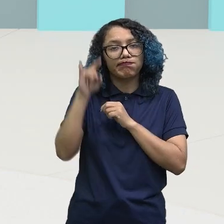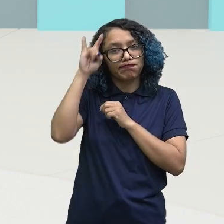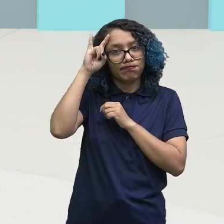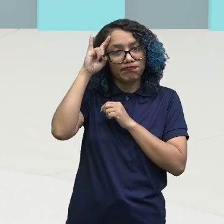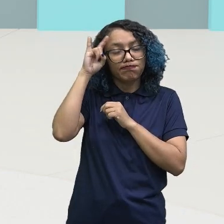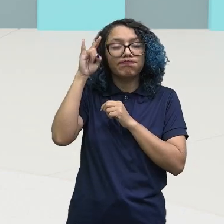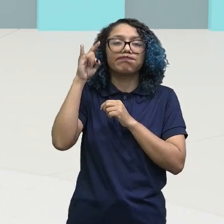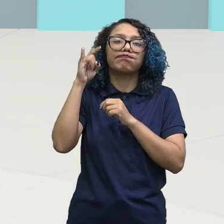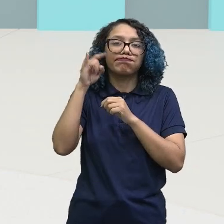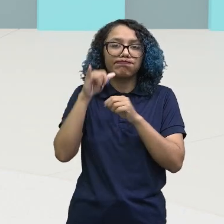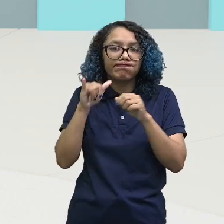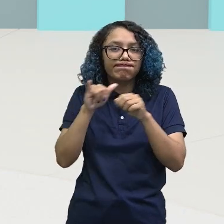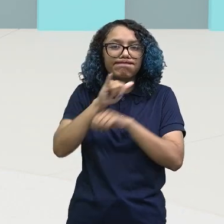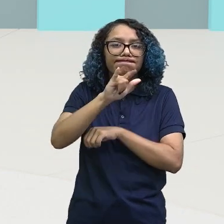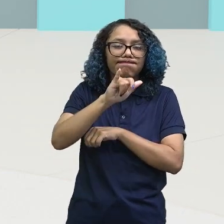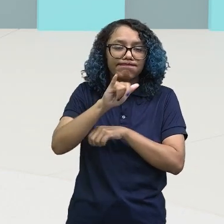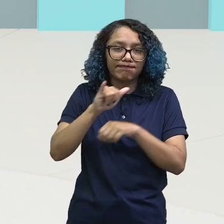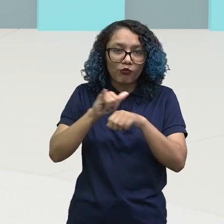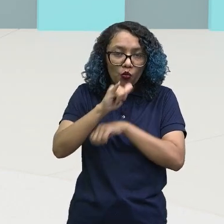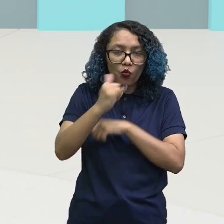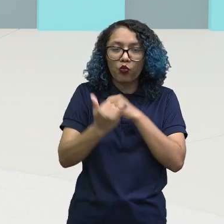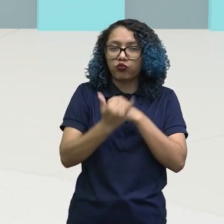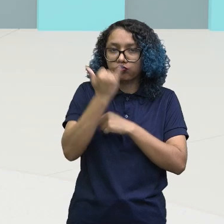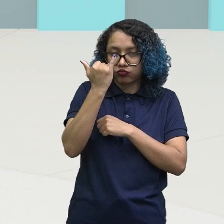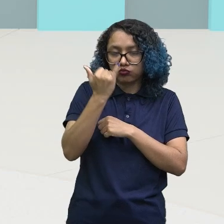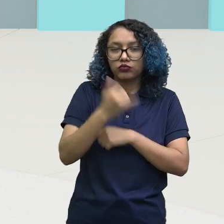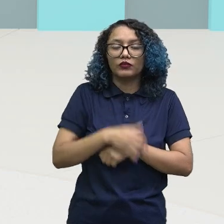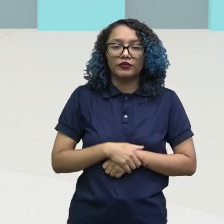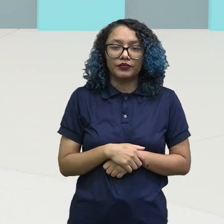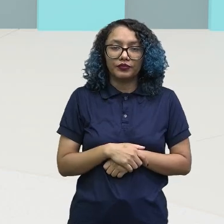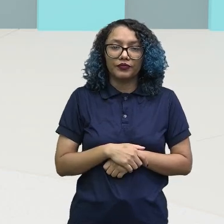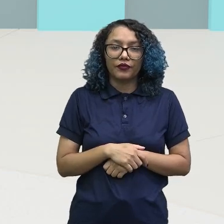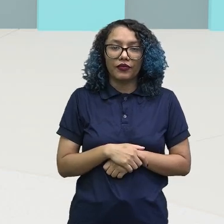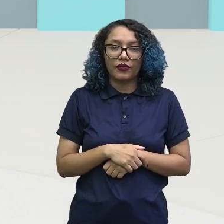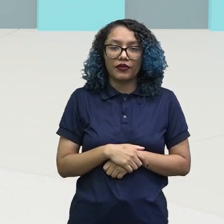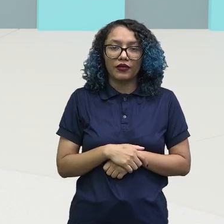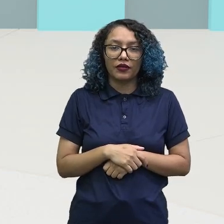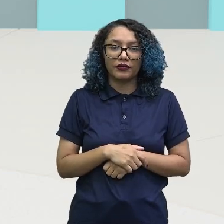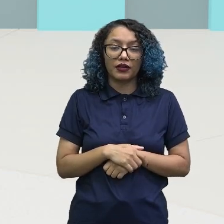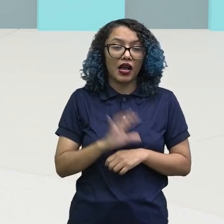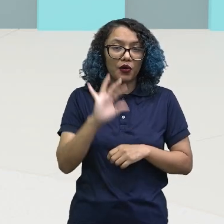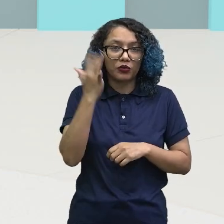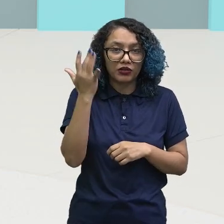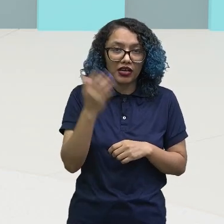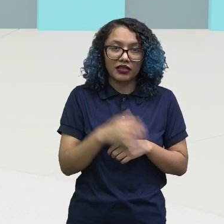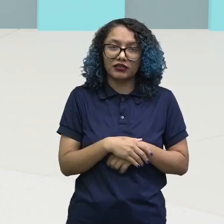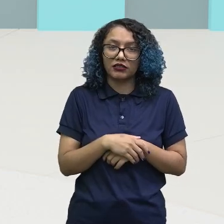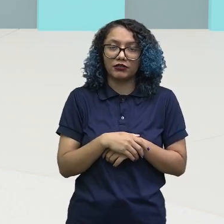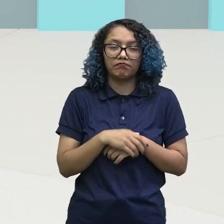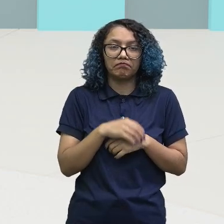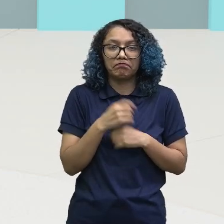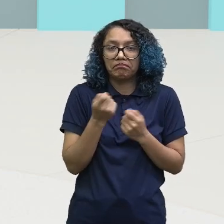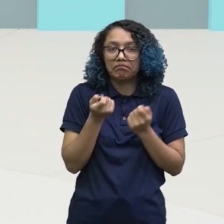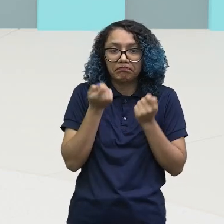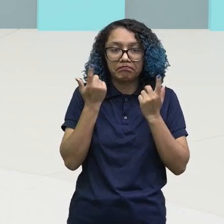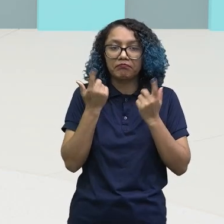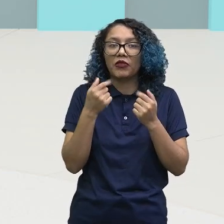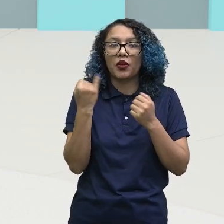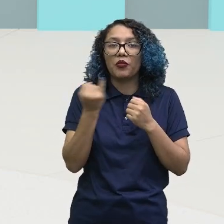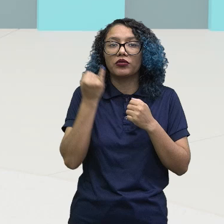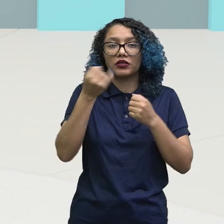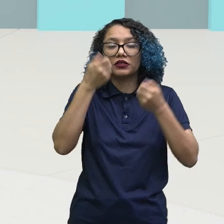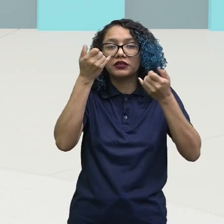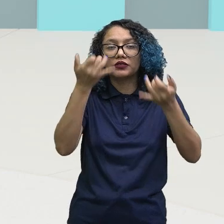de falar mesmo o que acontece na realidade vai acontecer. Eu não estou nem aí, o importante é eu falar dessa realidade.